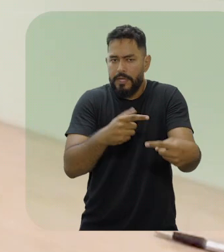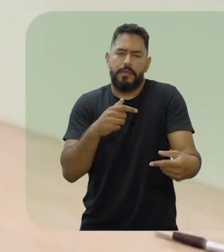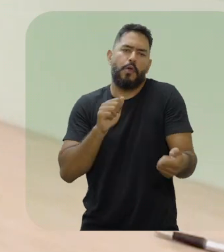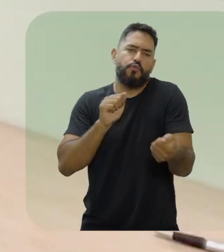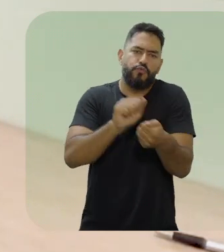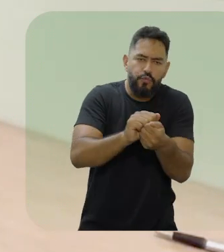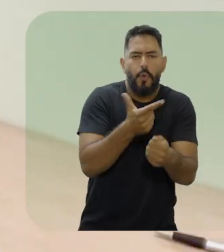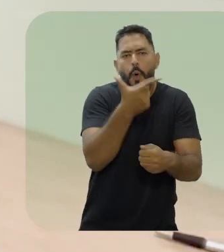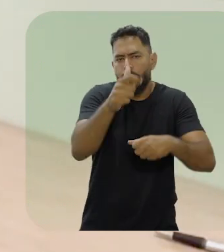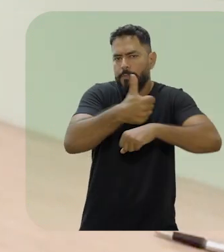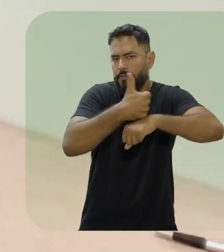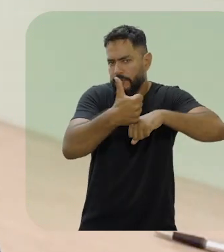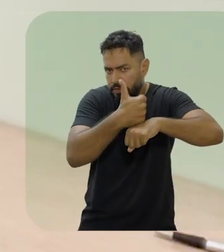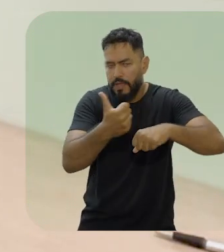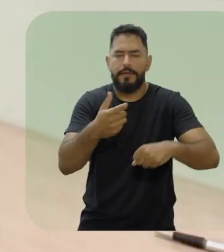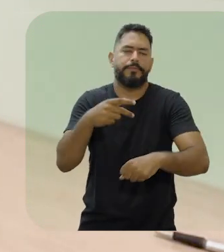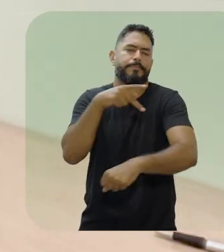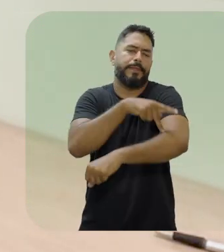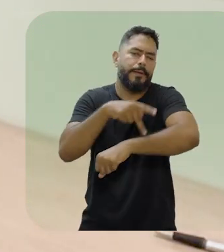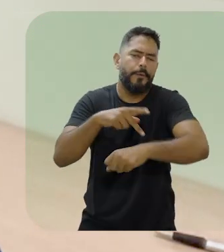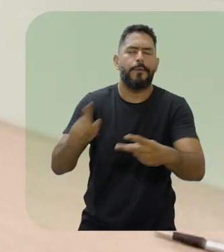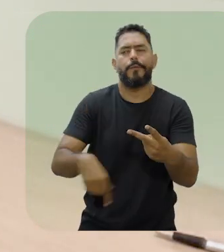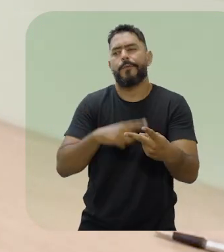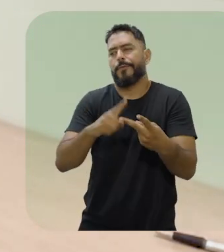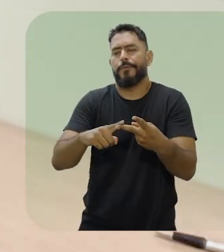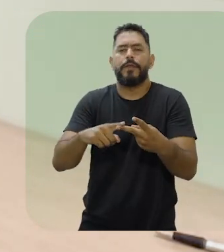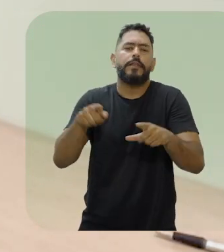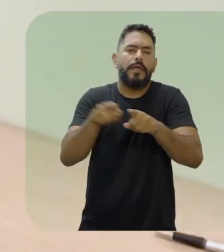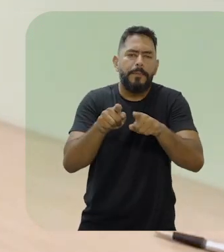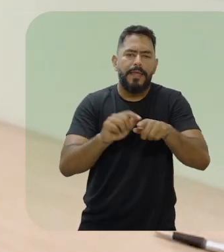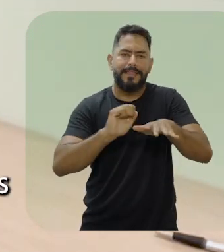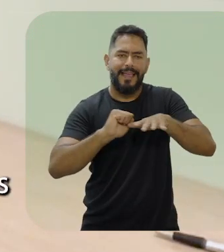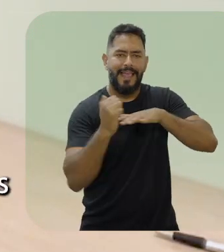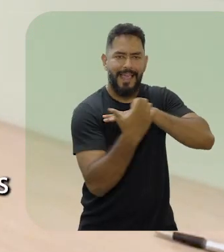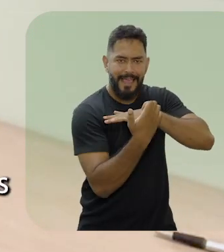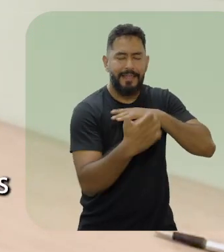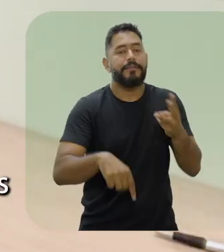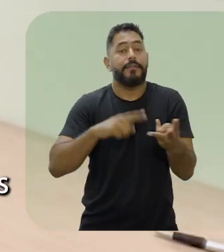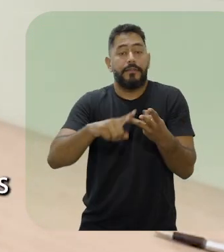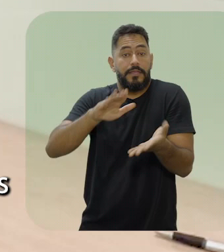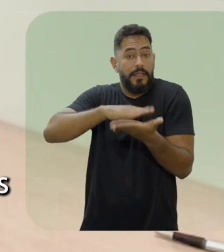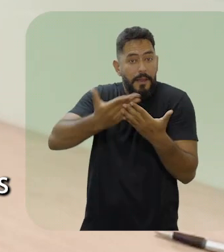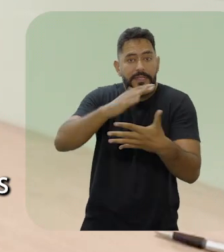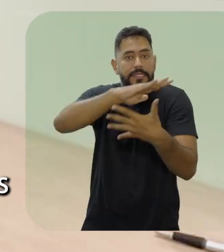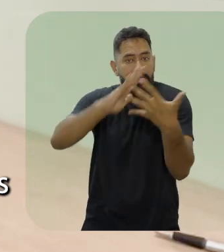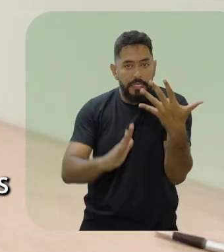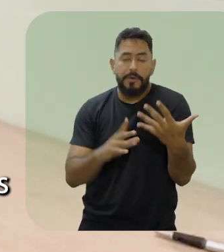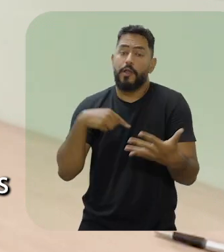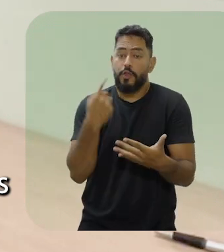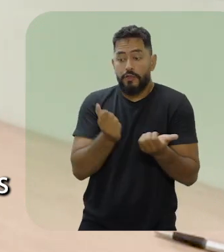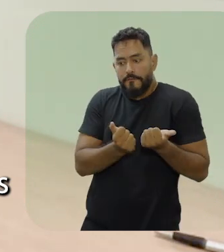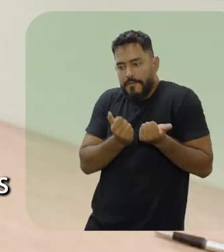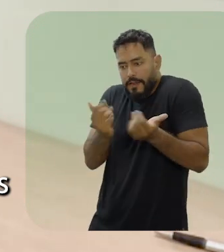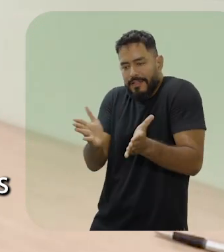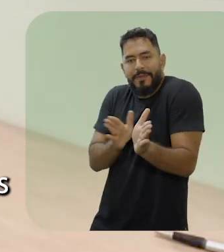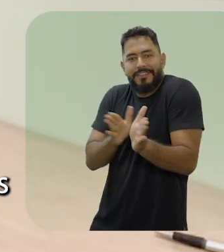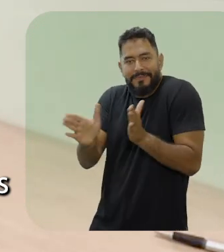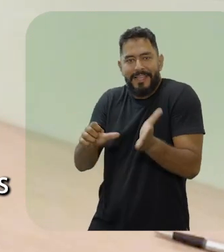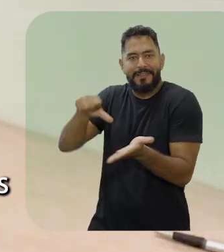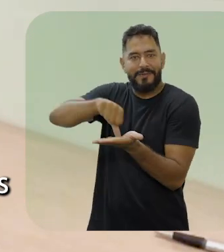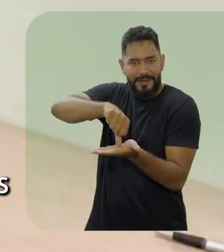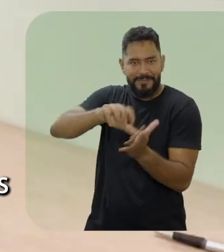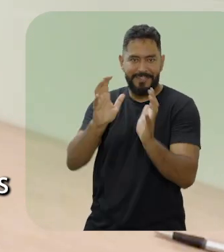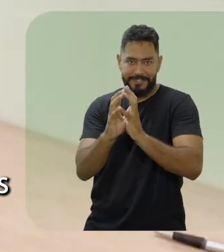em consideração que, em conjunto com outros profissionais como a pedagoga, a profissional AE e os intérpretes de línguas,